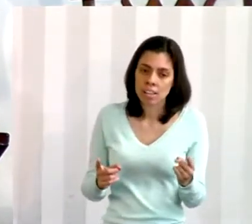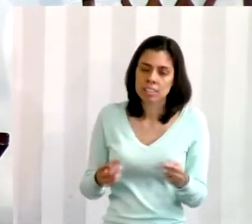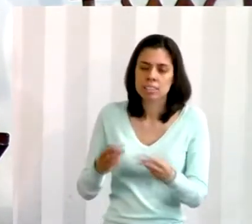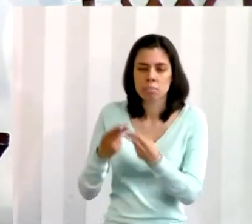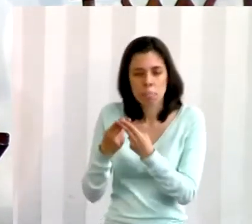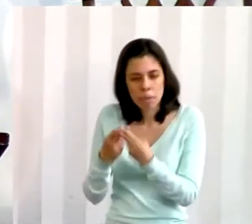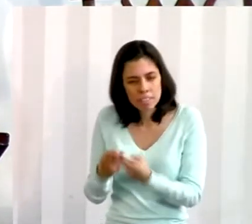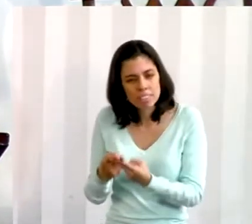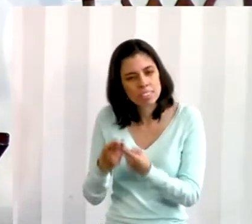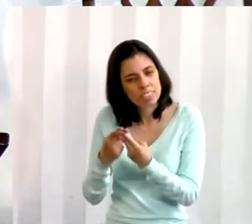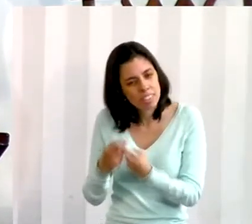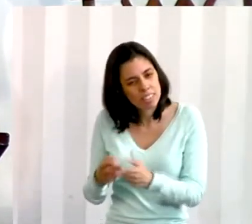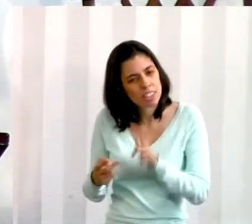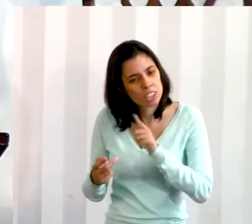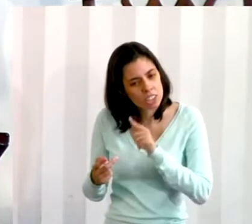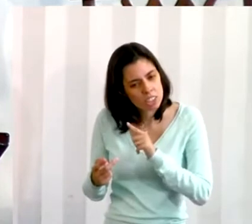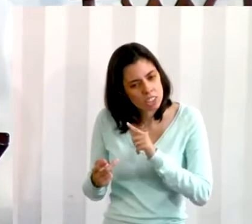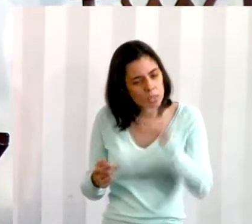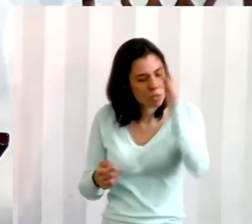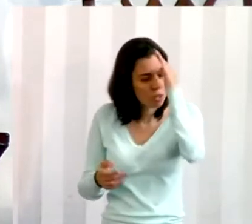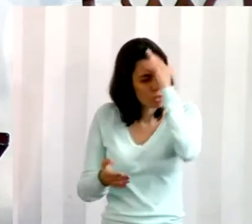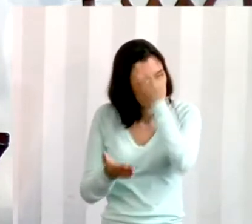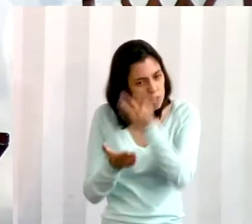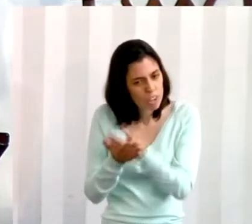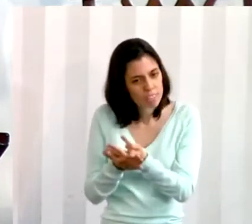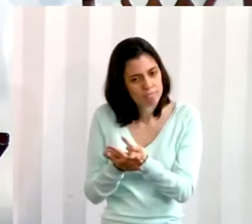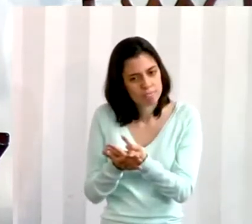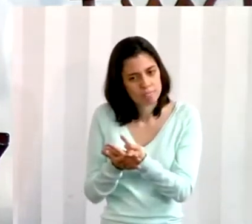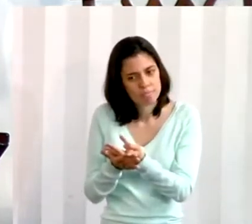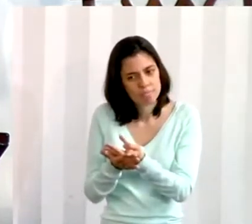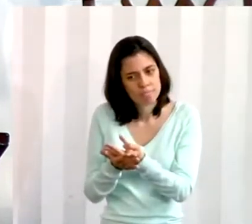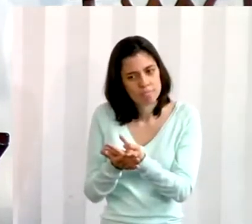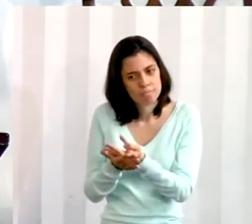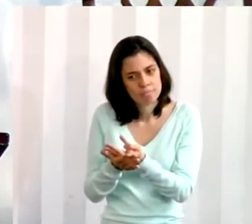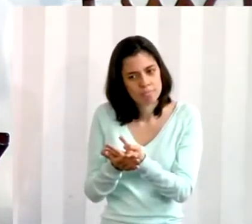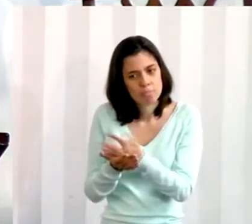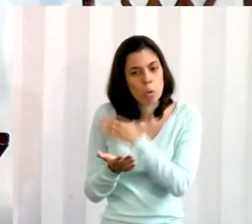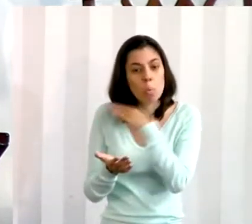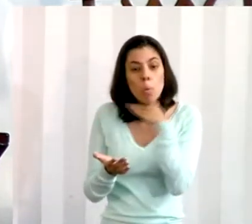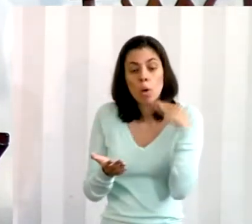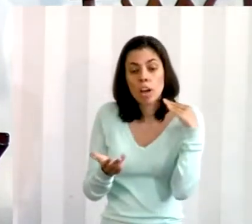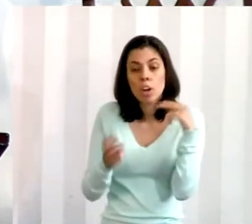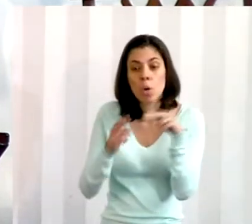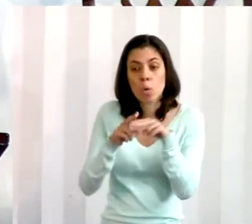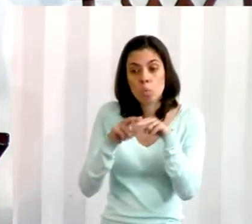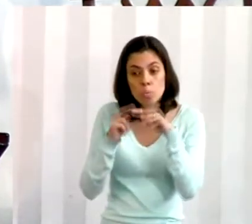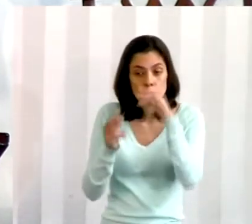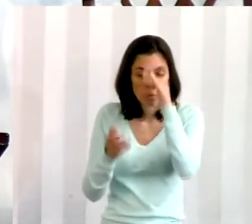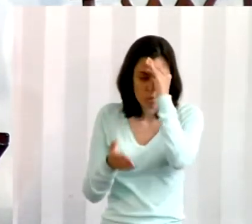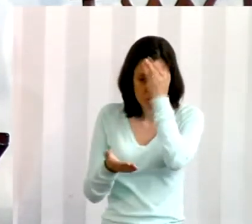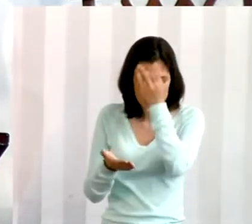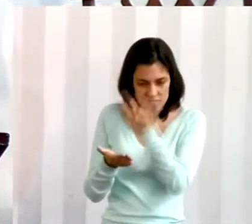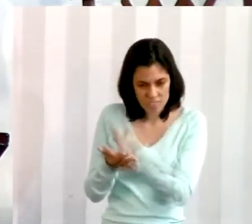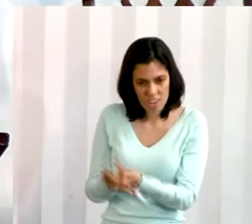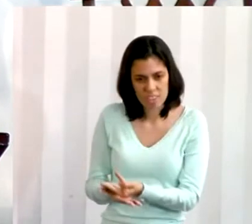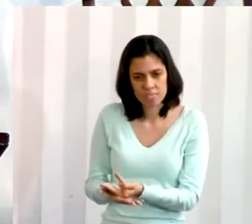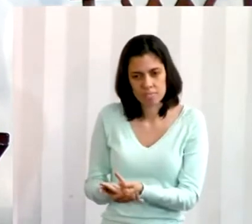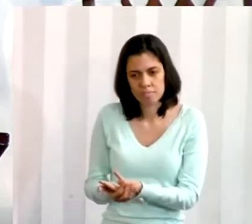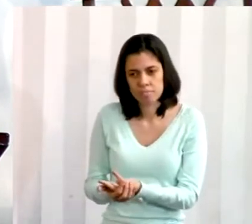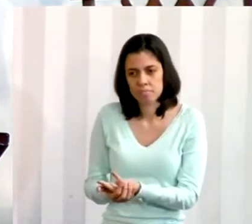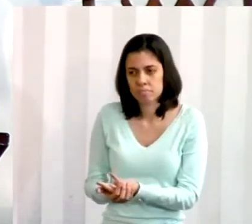desses homens. Todos eles morreram pelo que criam. Por isso eles estão relatados nas Escrituras como